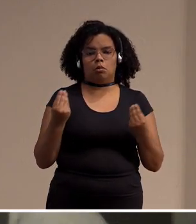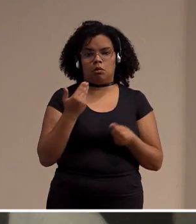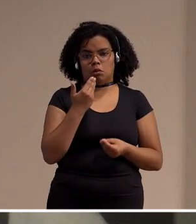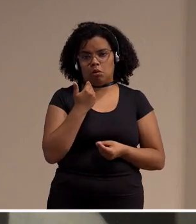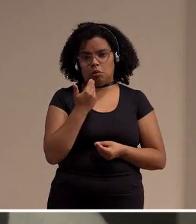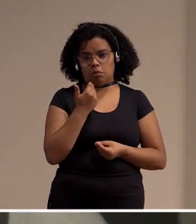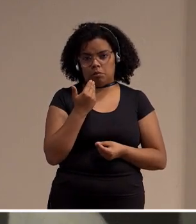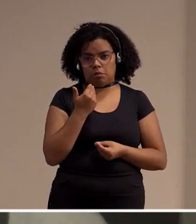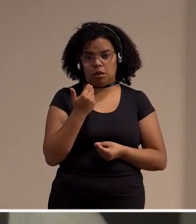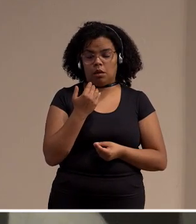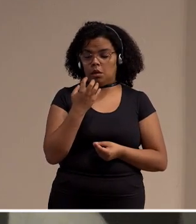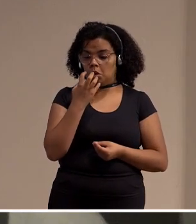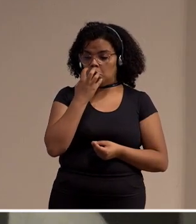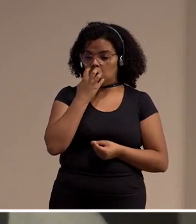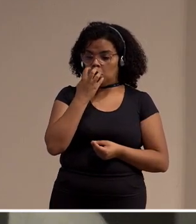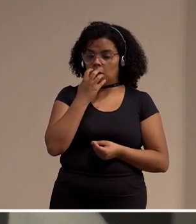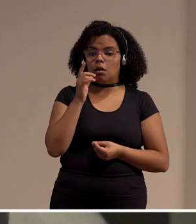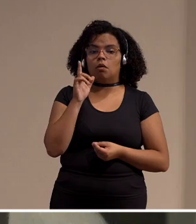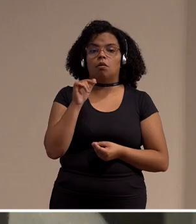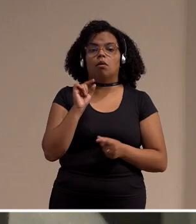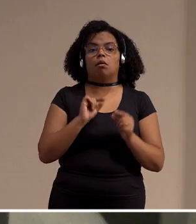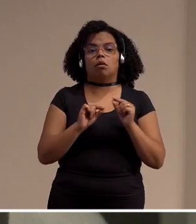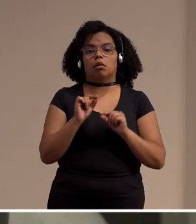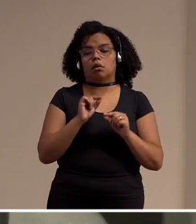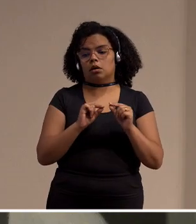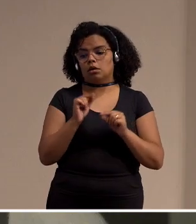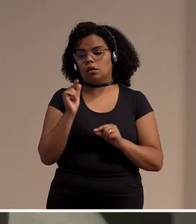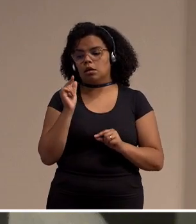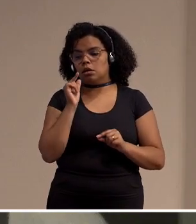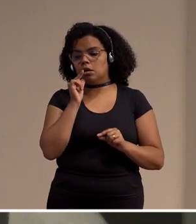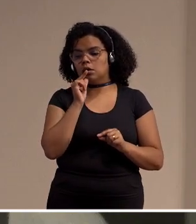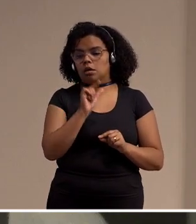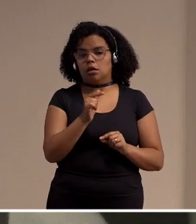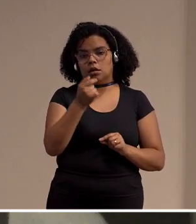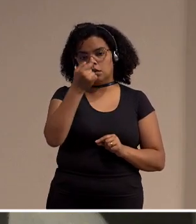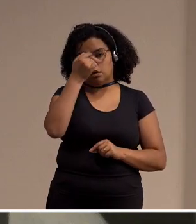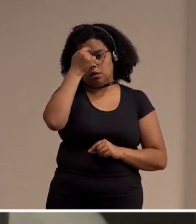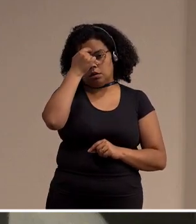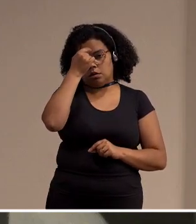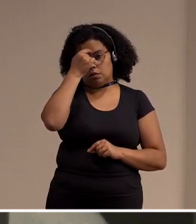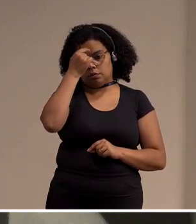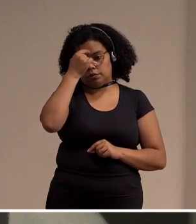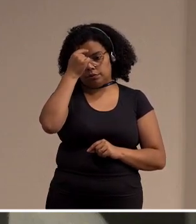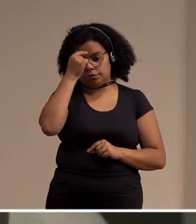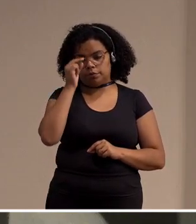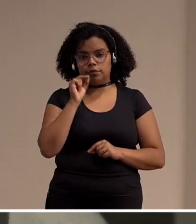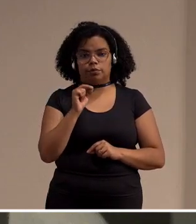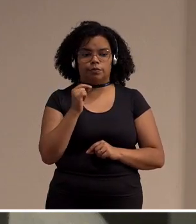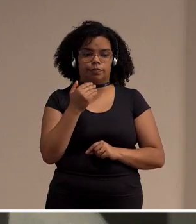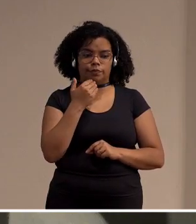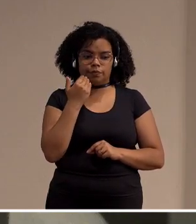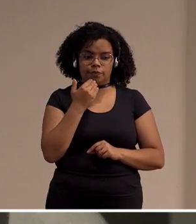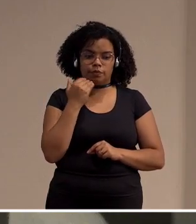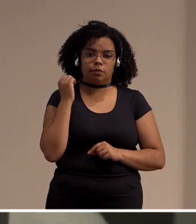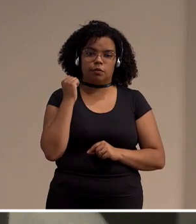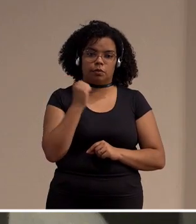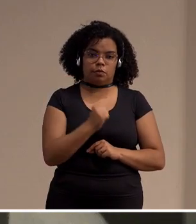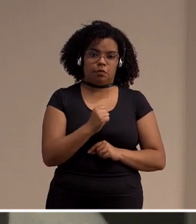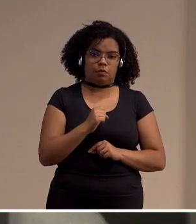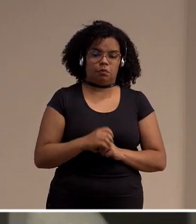e o cão é esse sujeito que ganha repentinamente a consciência de que ele é um facilitador da morte,